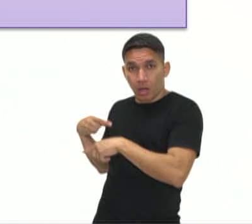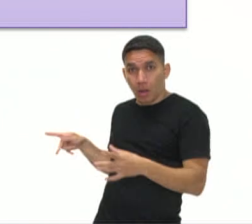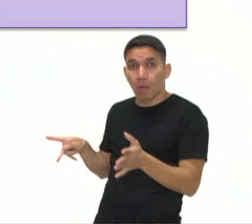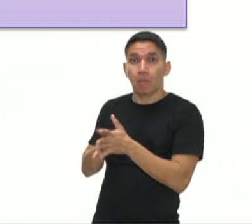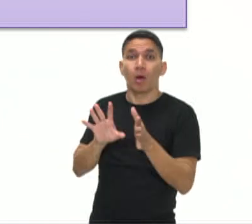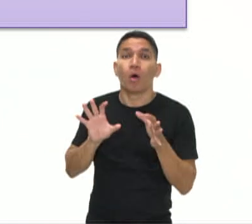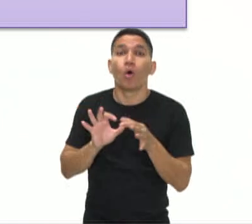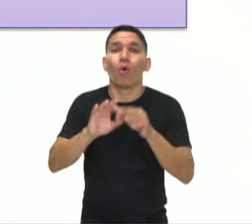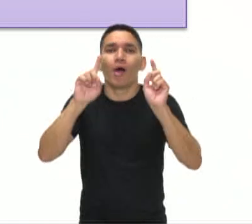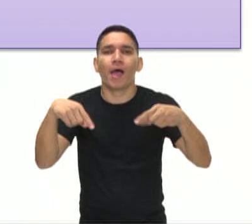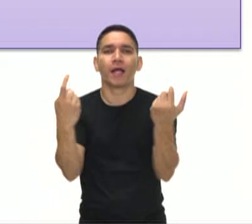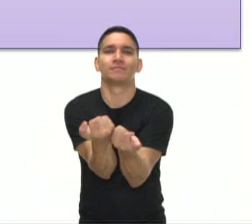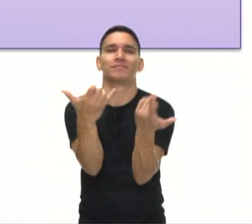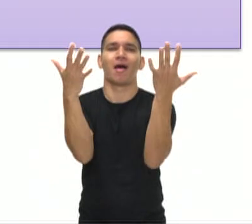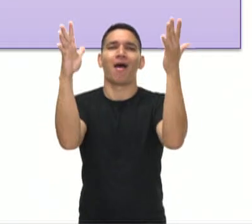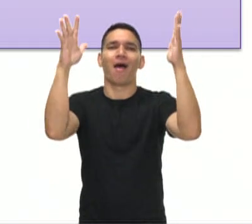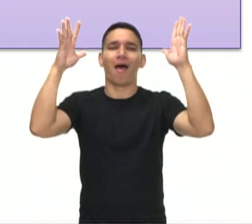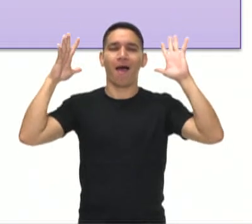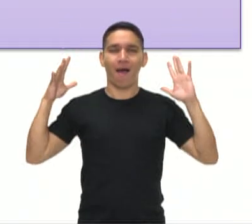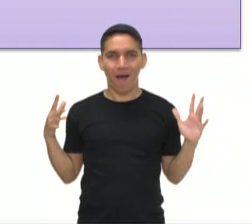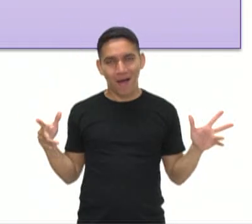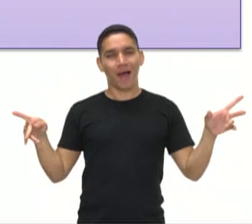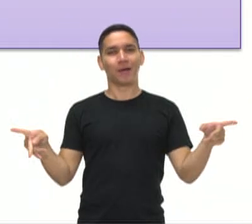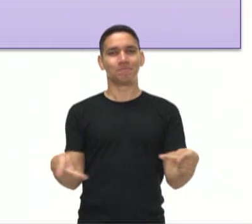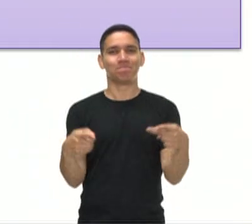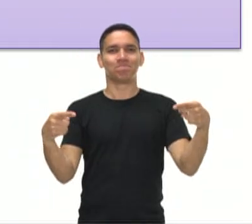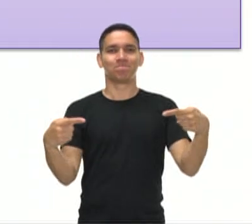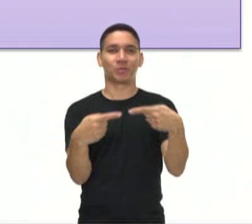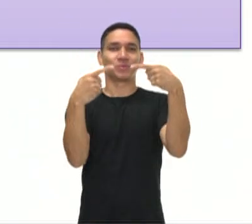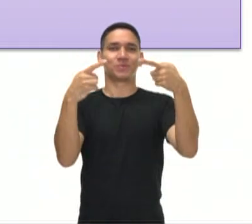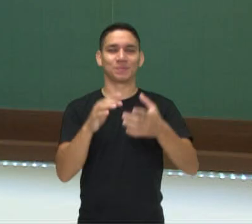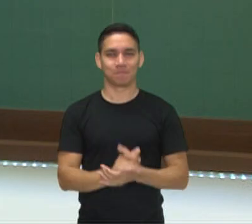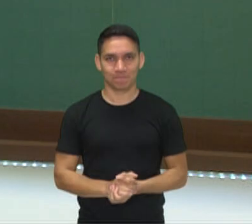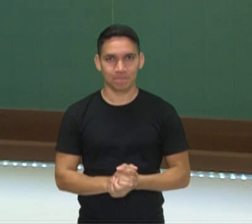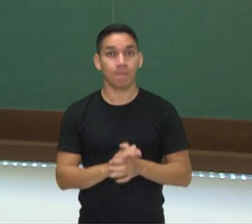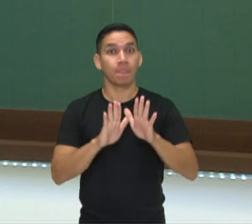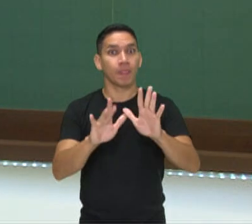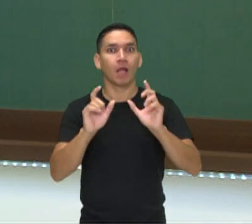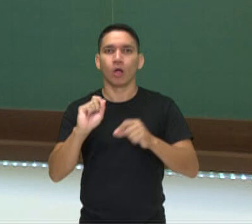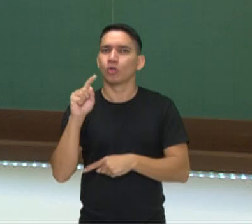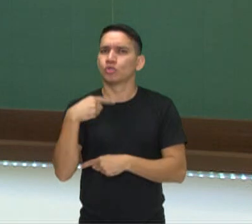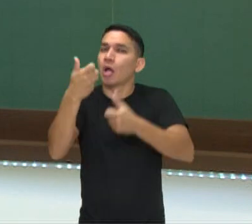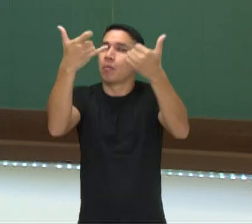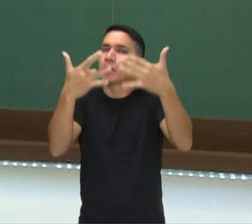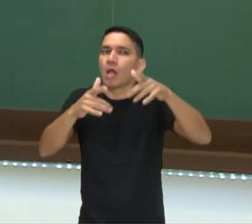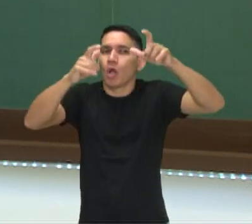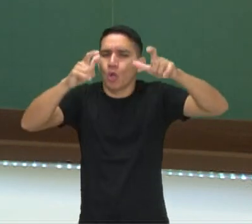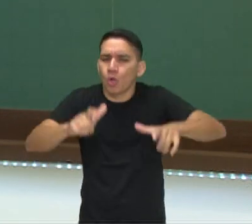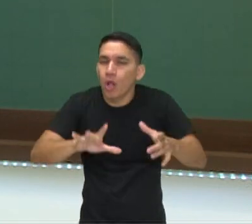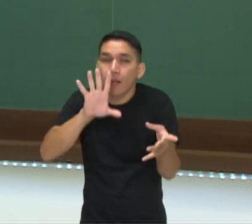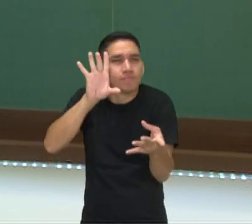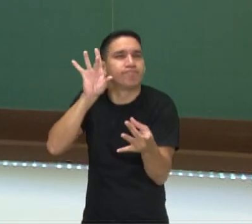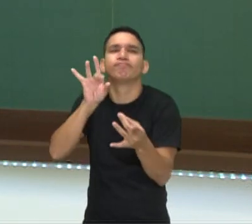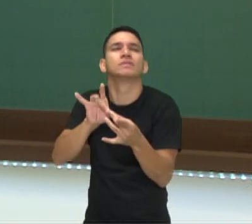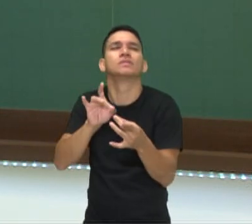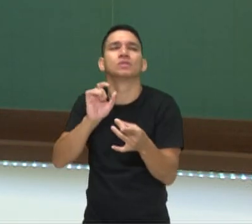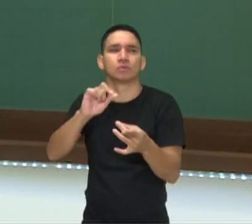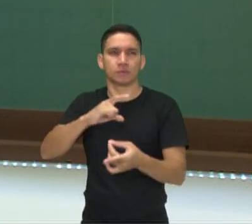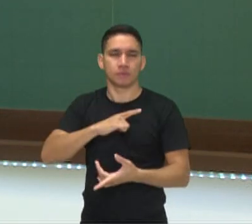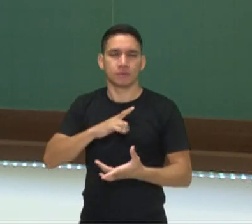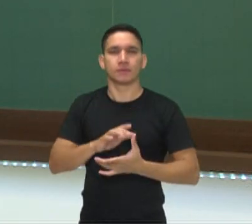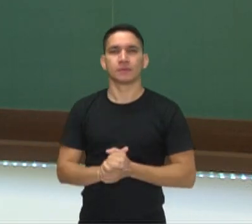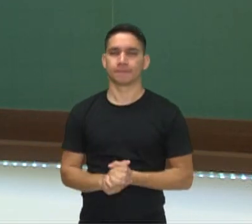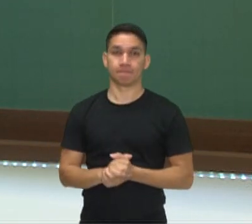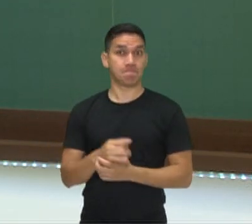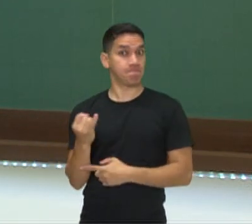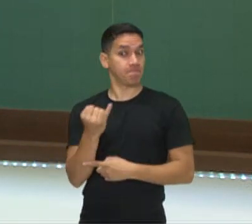ligação com a natureza, com as florestas. Mas nós vamos falar de um lugar específico,